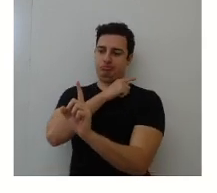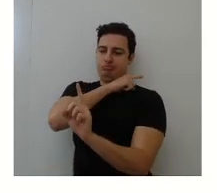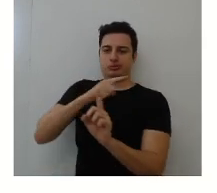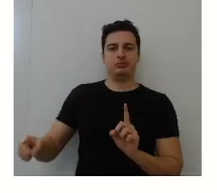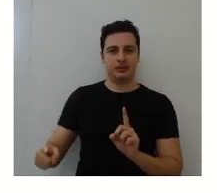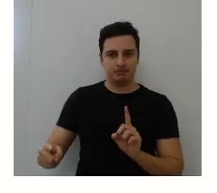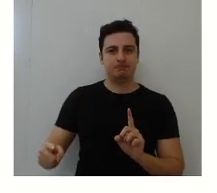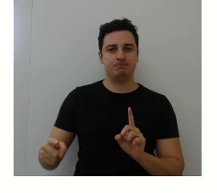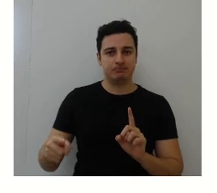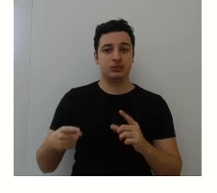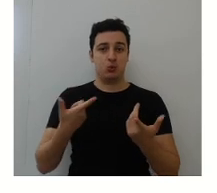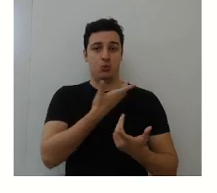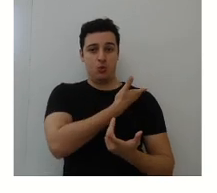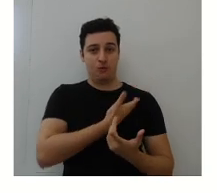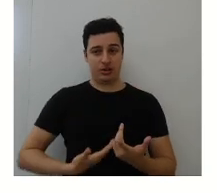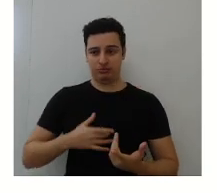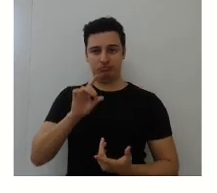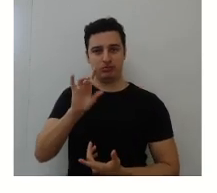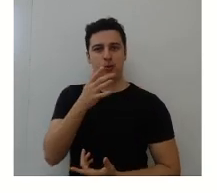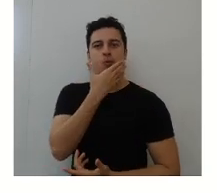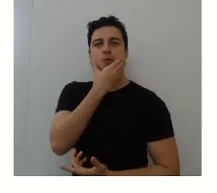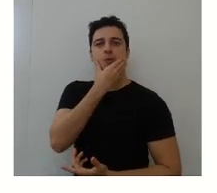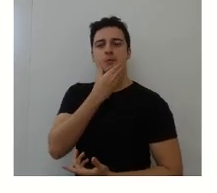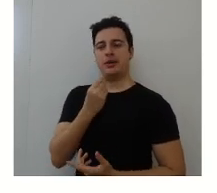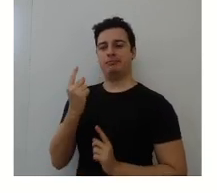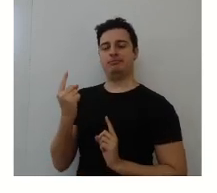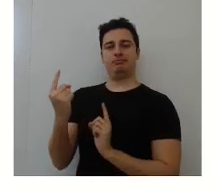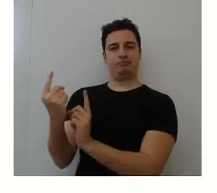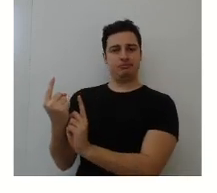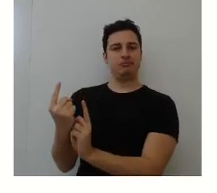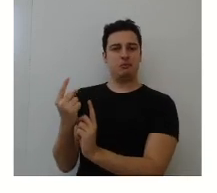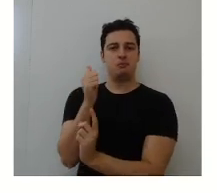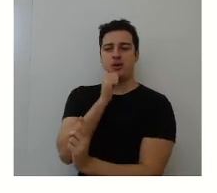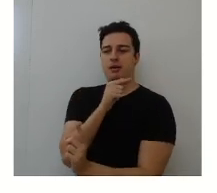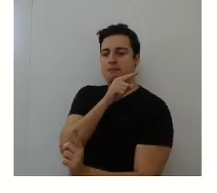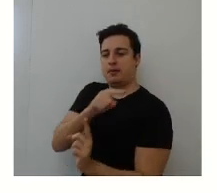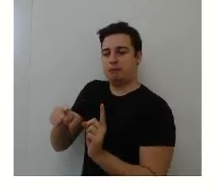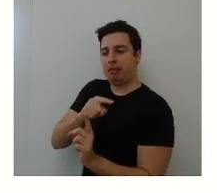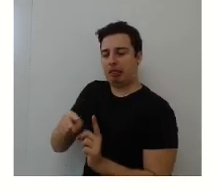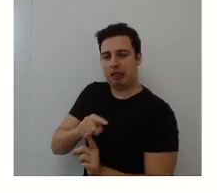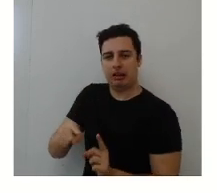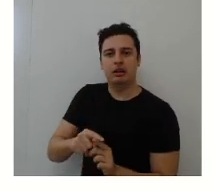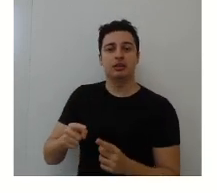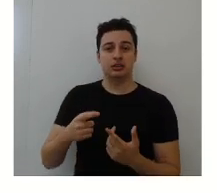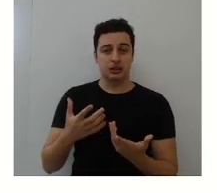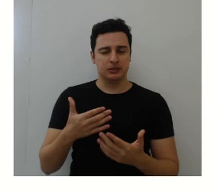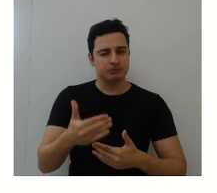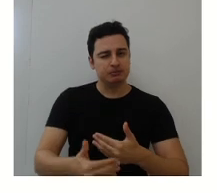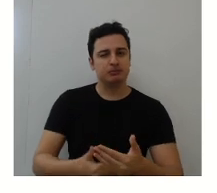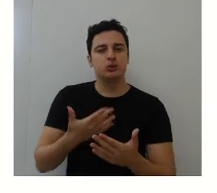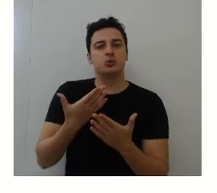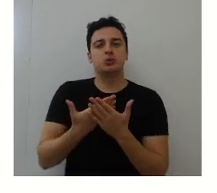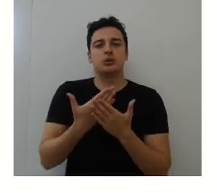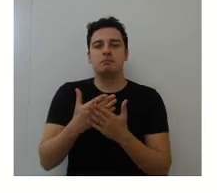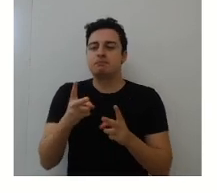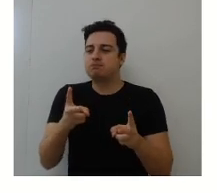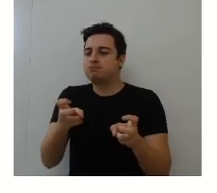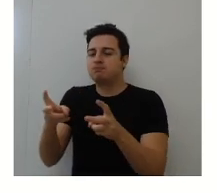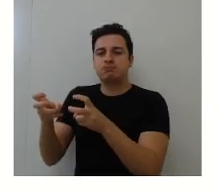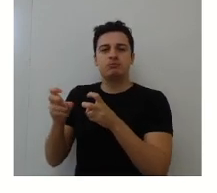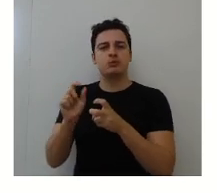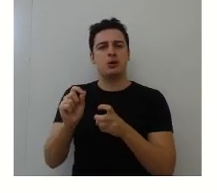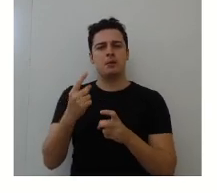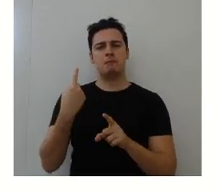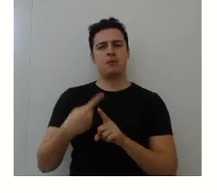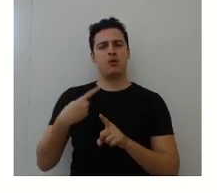vida pública, só eles podiam participar da vida pública. Então nós vamos começar a perceber que, se só o homem participa da